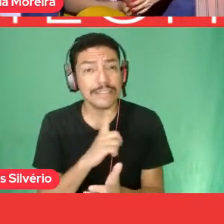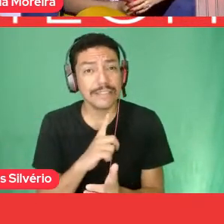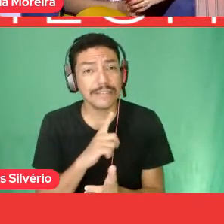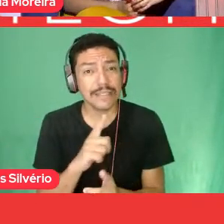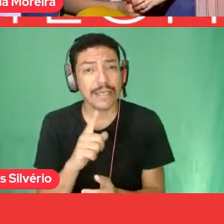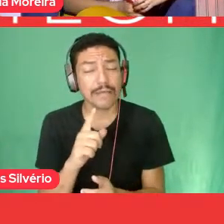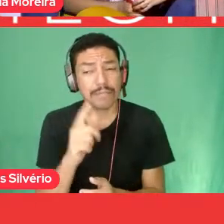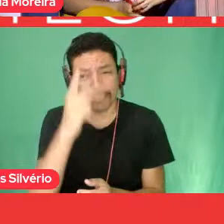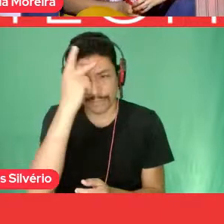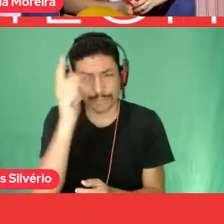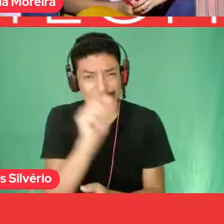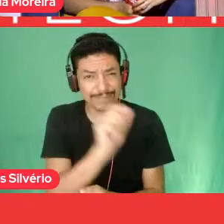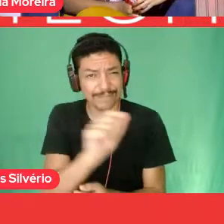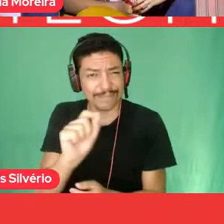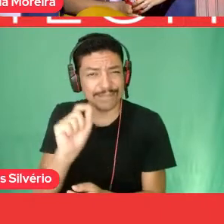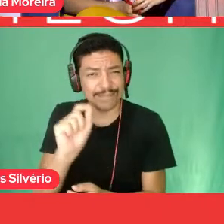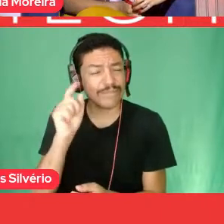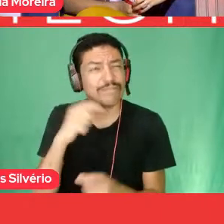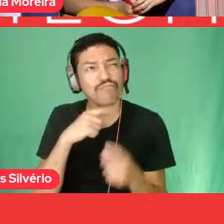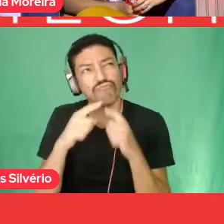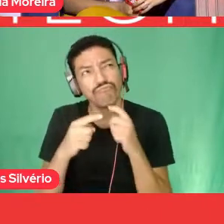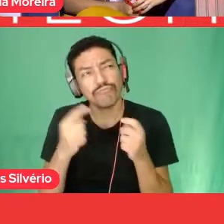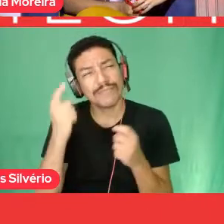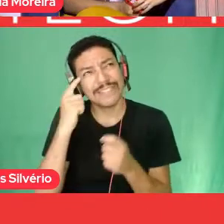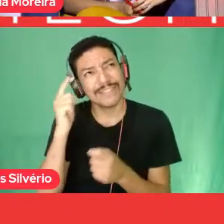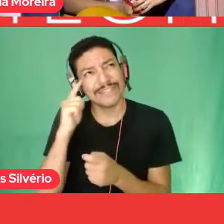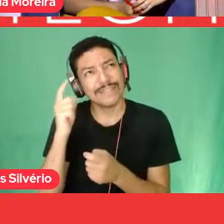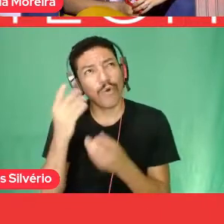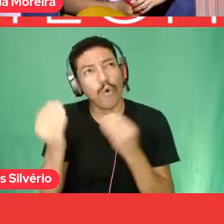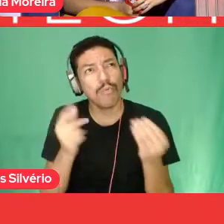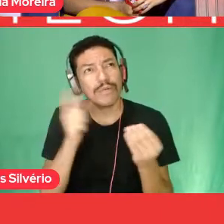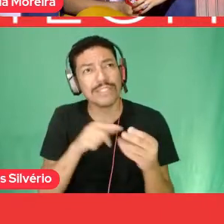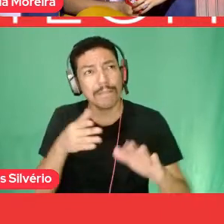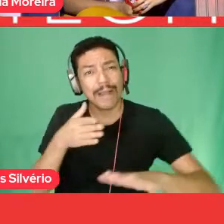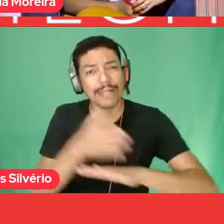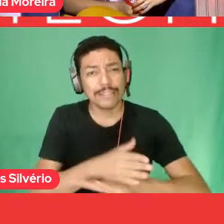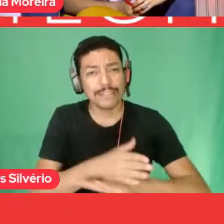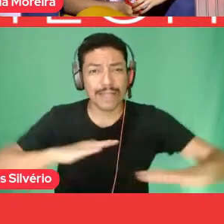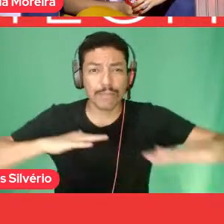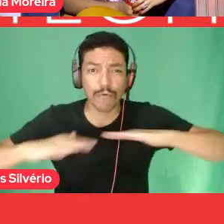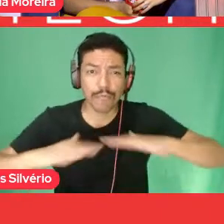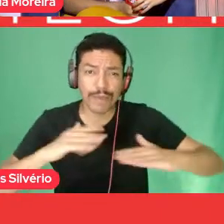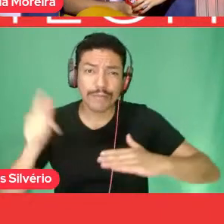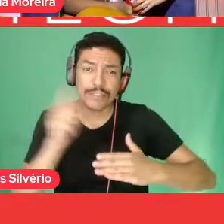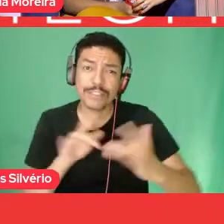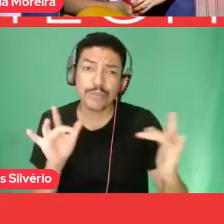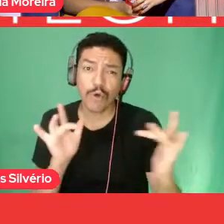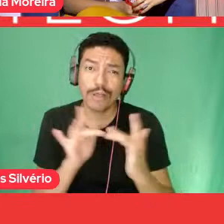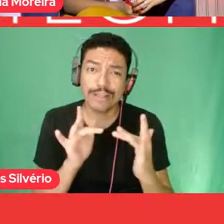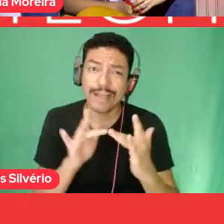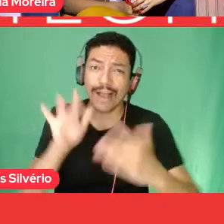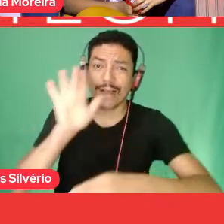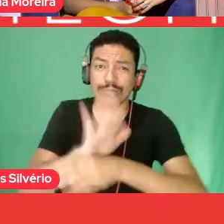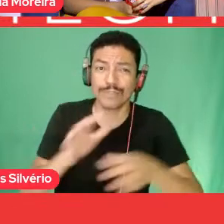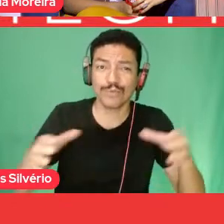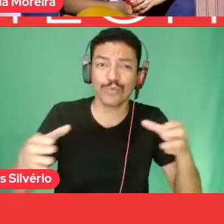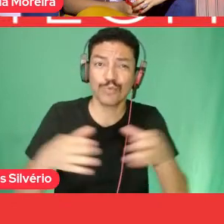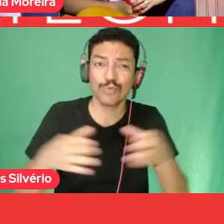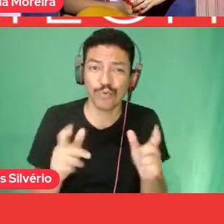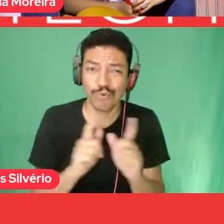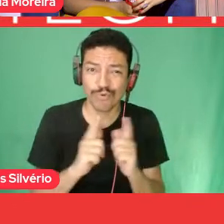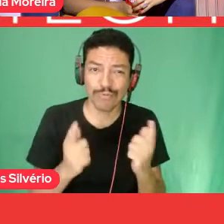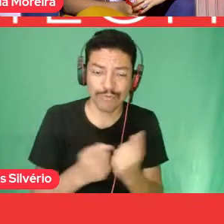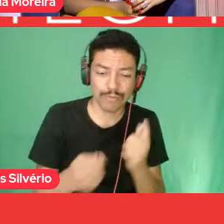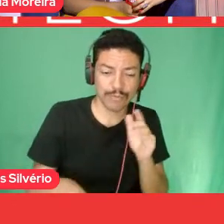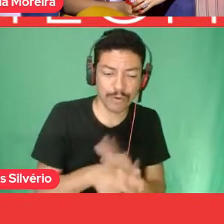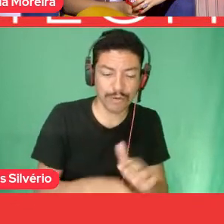né, como eu faço para participar desse movimento, né, como eu posso me conectar e ajudar esse grupo, né, composto tanto por mulheres